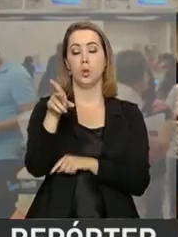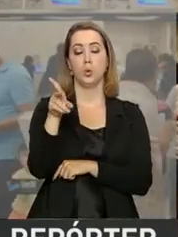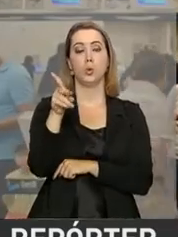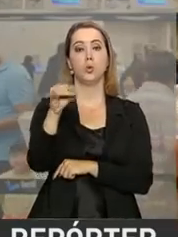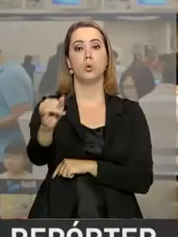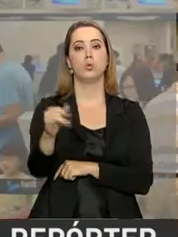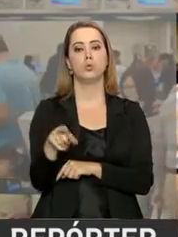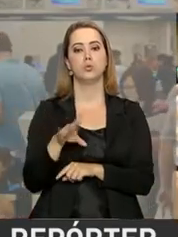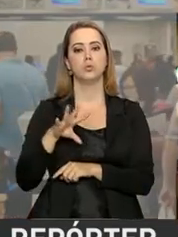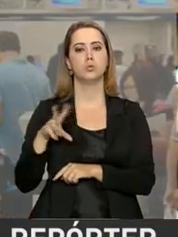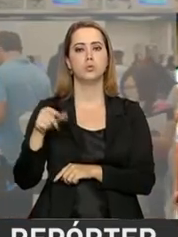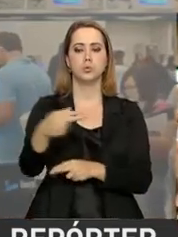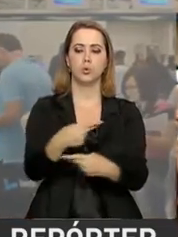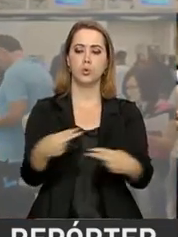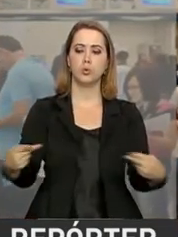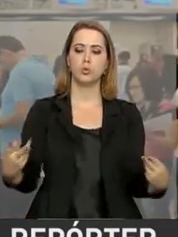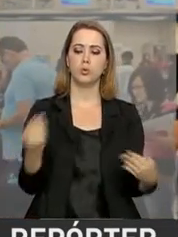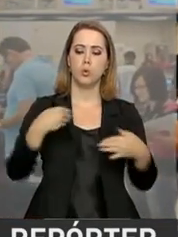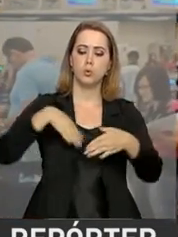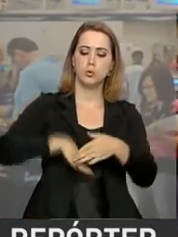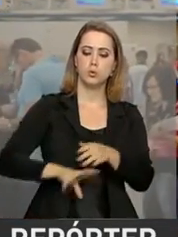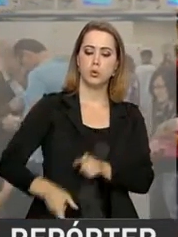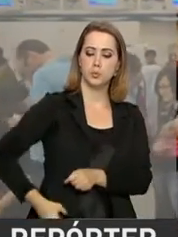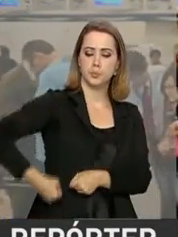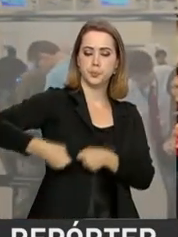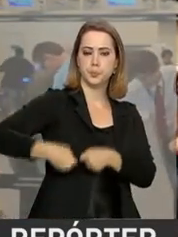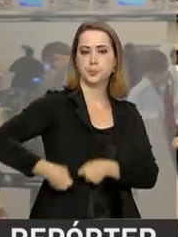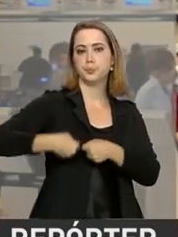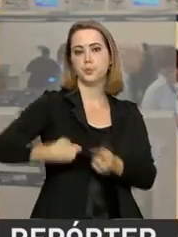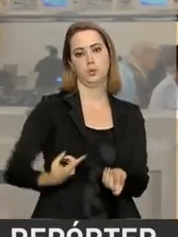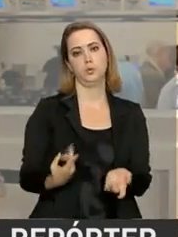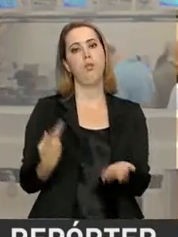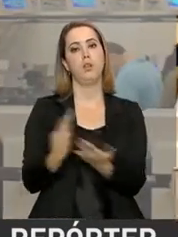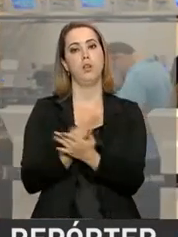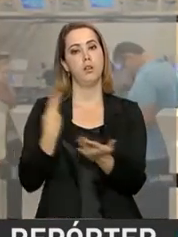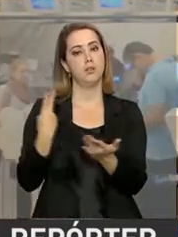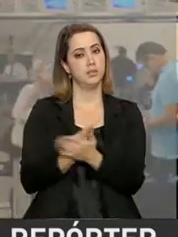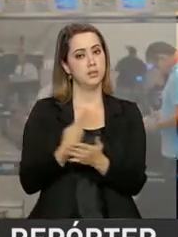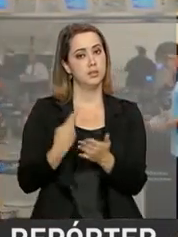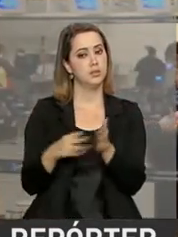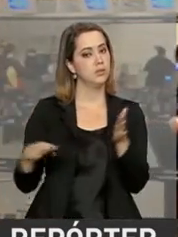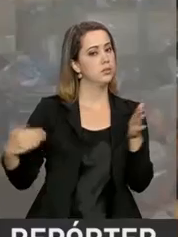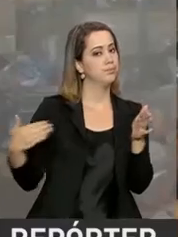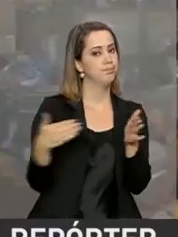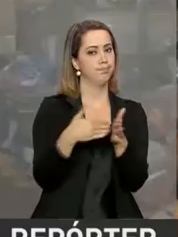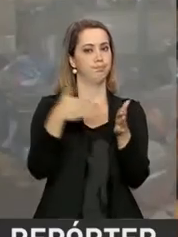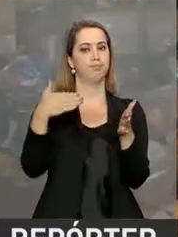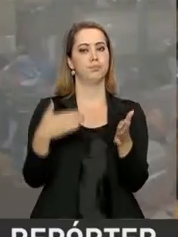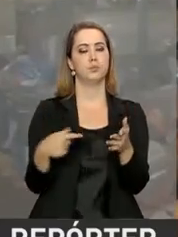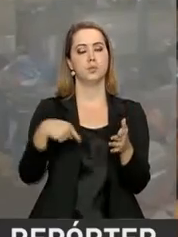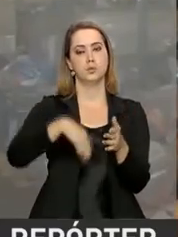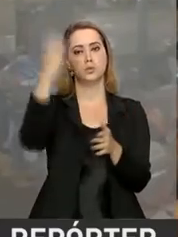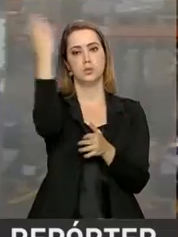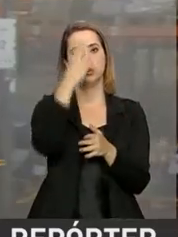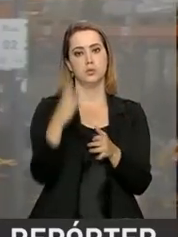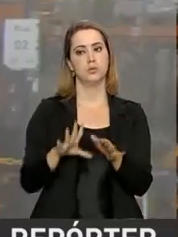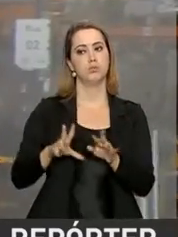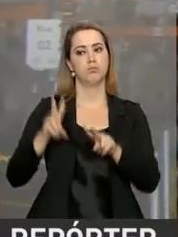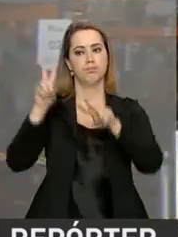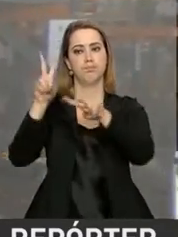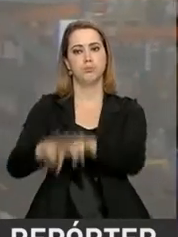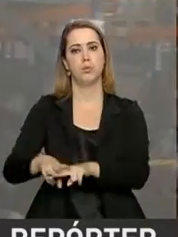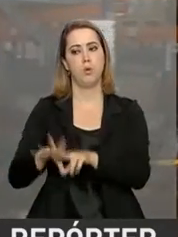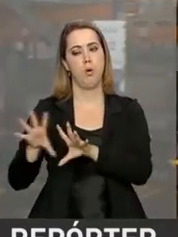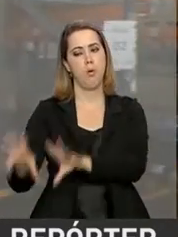todos os tipos de mercadorias mas muitas delas não seguem as normas para entrada no país e são apreendidas para